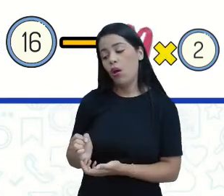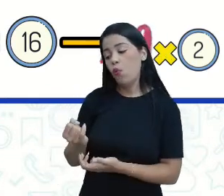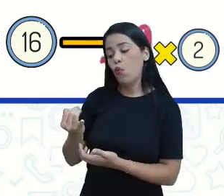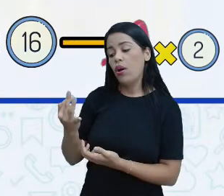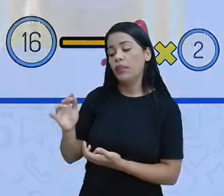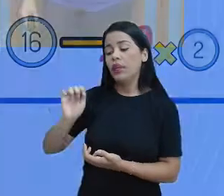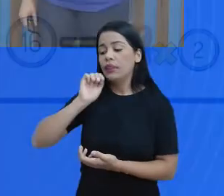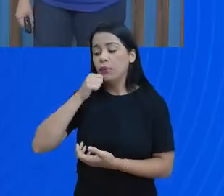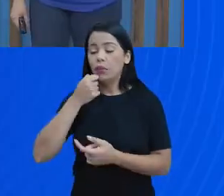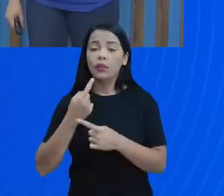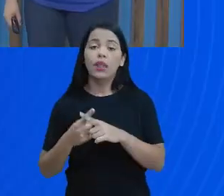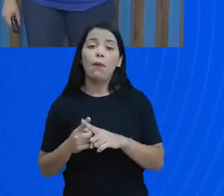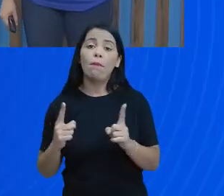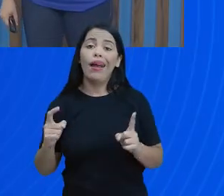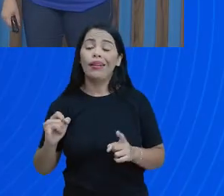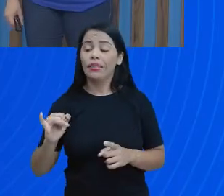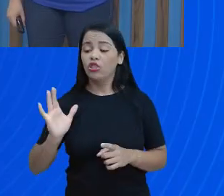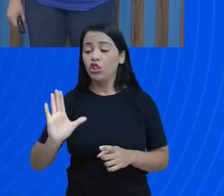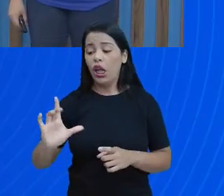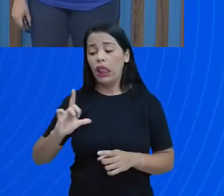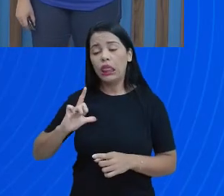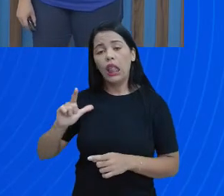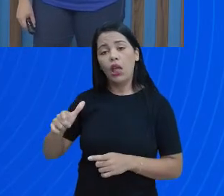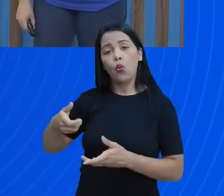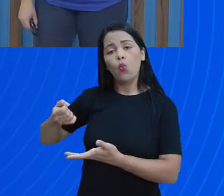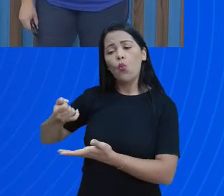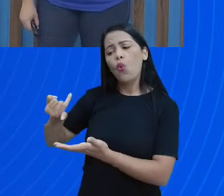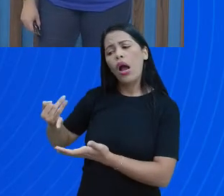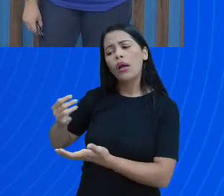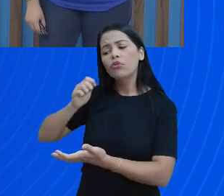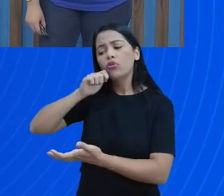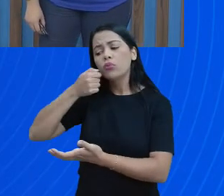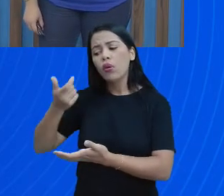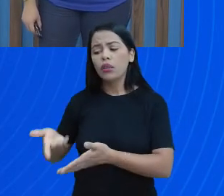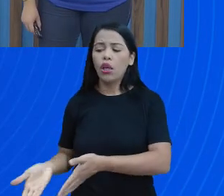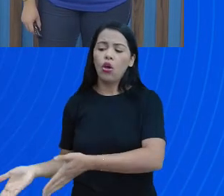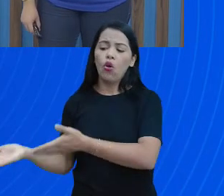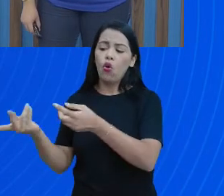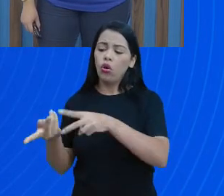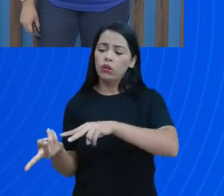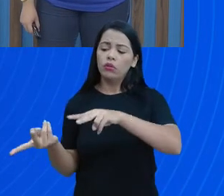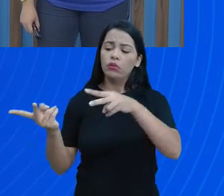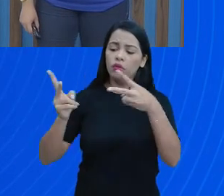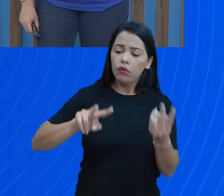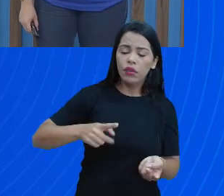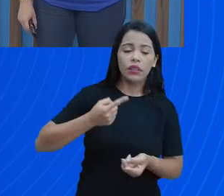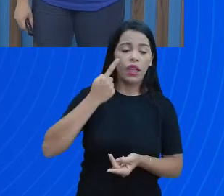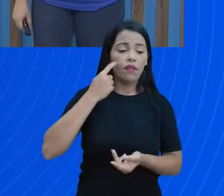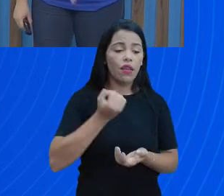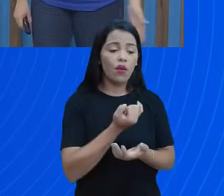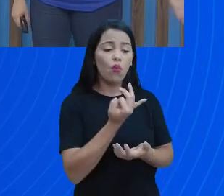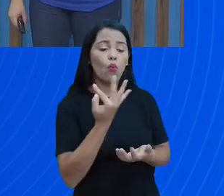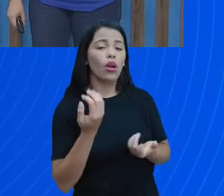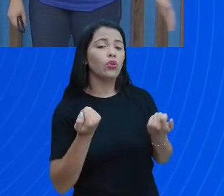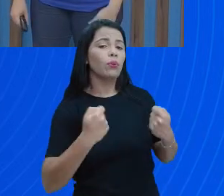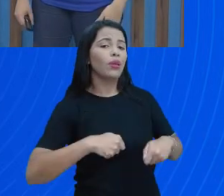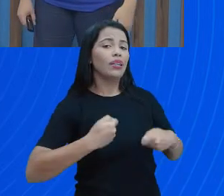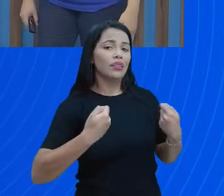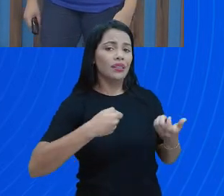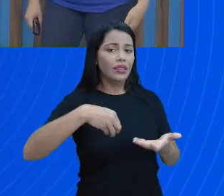eu consigo descobrir a quantidade de farinhas que a gente tem realizando a operação inversa, né, professor Pedro?